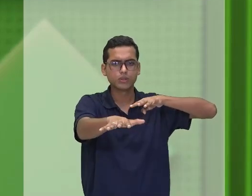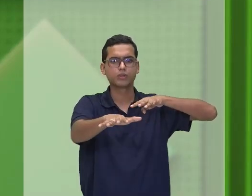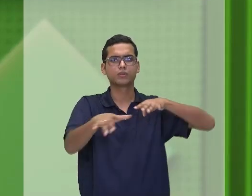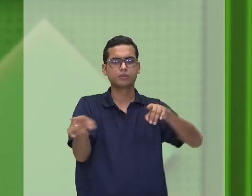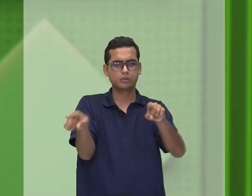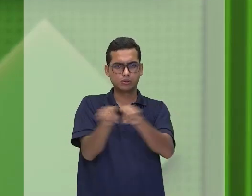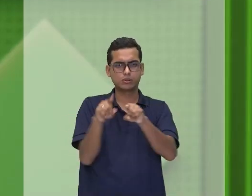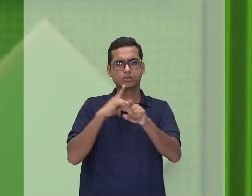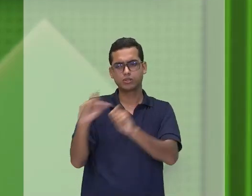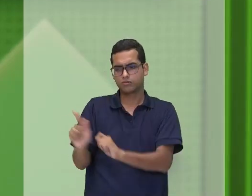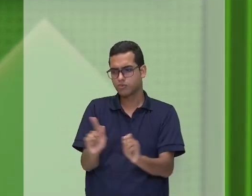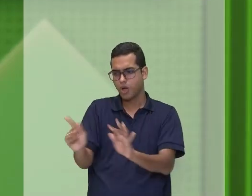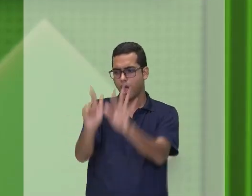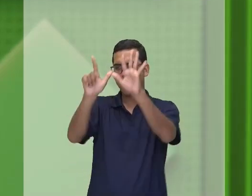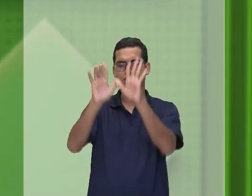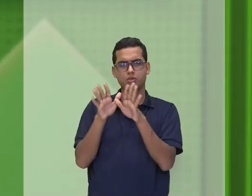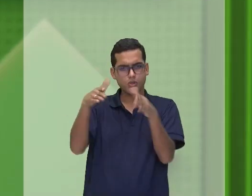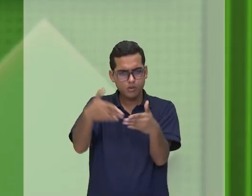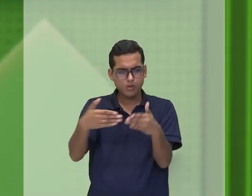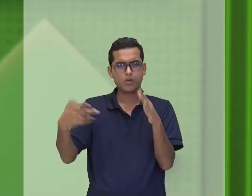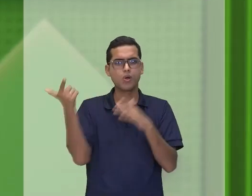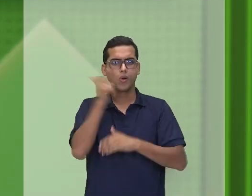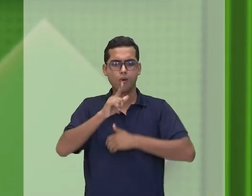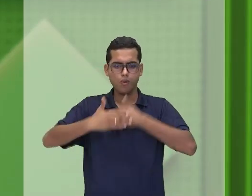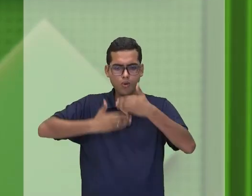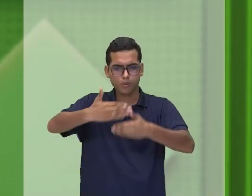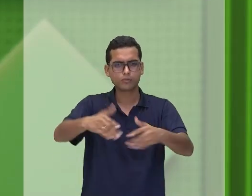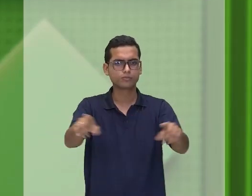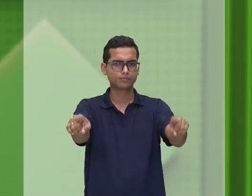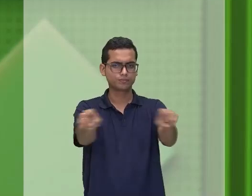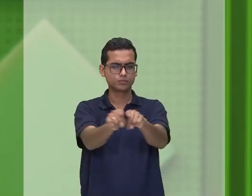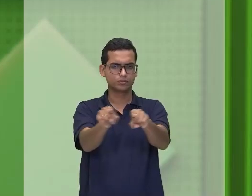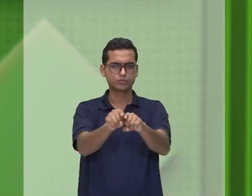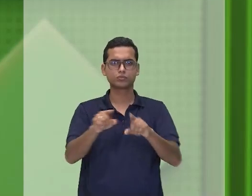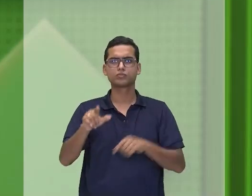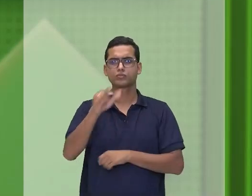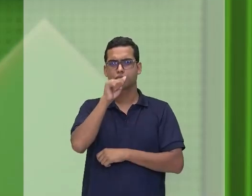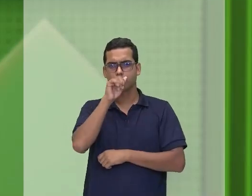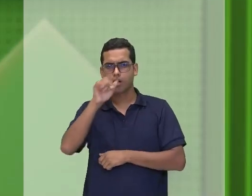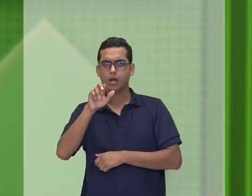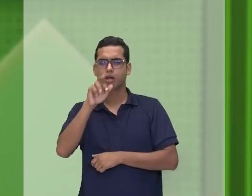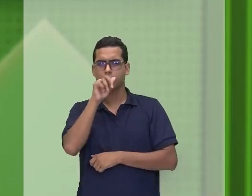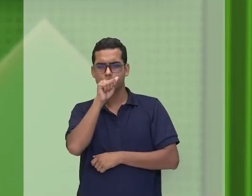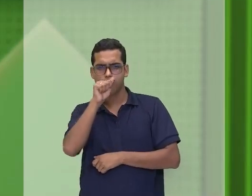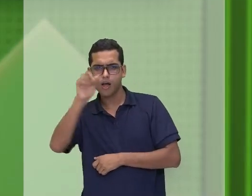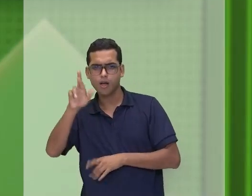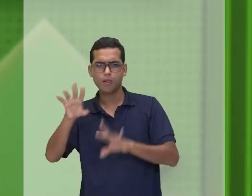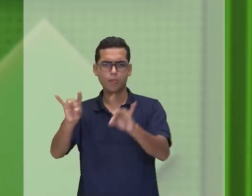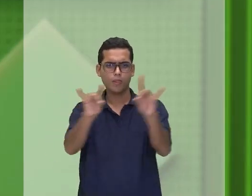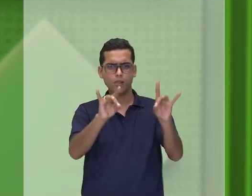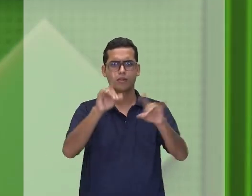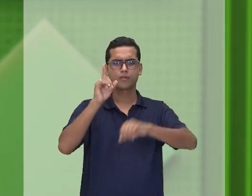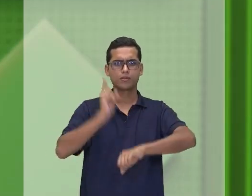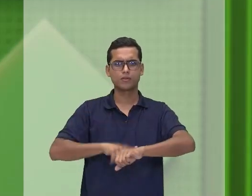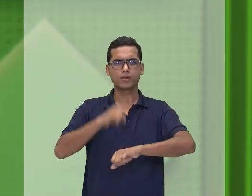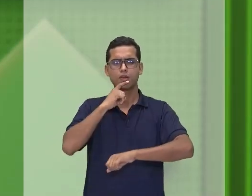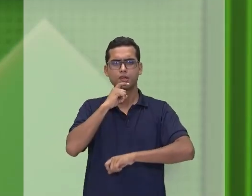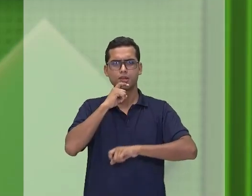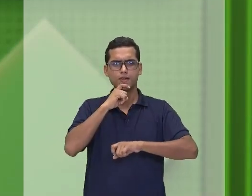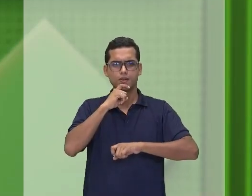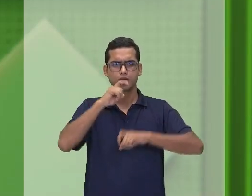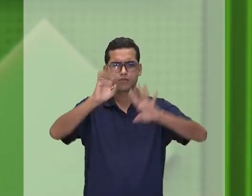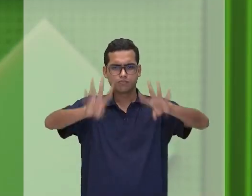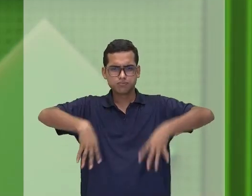esse resfriamento e retirada da umidade no processo. Por isso que quando a gente está no ar-condicionado, a